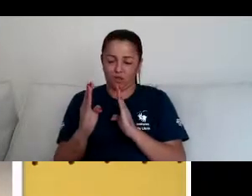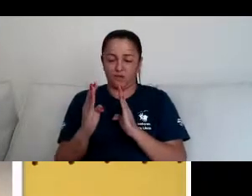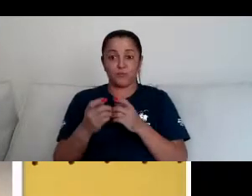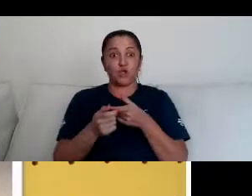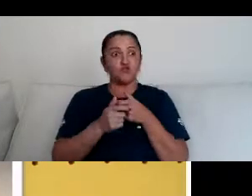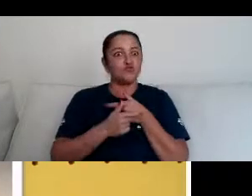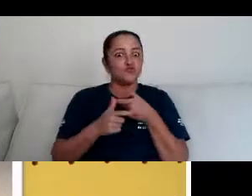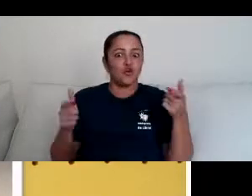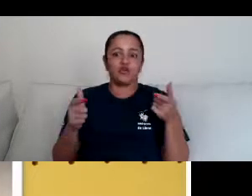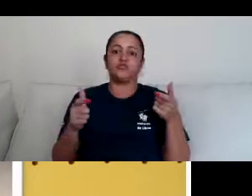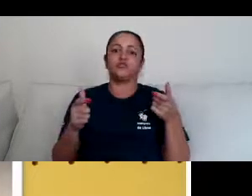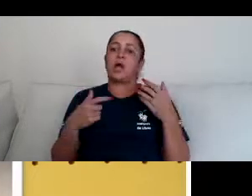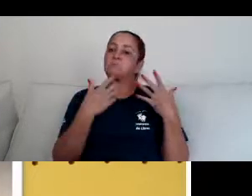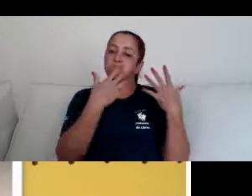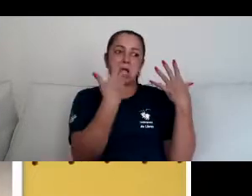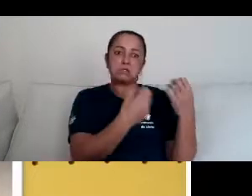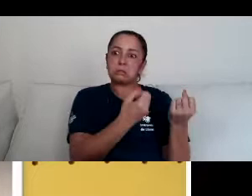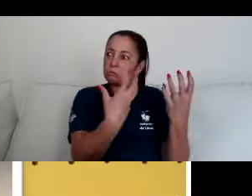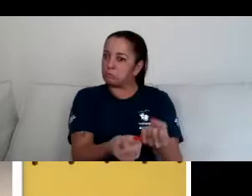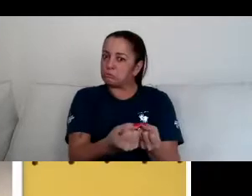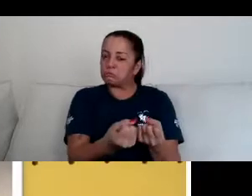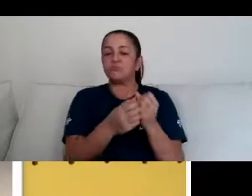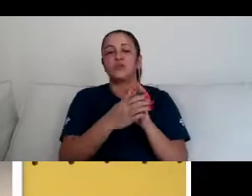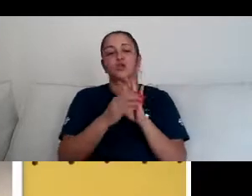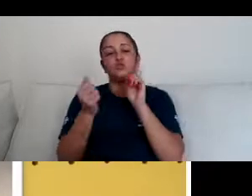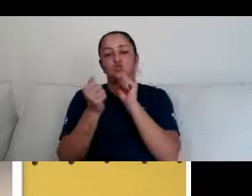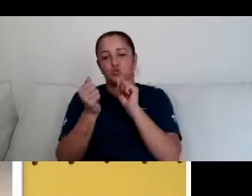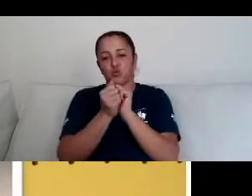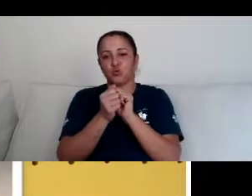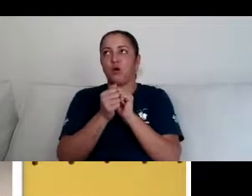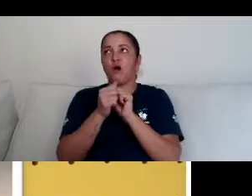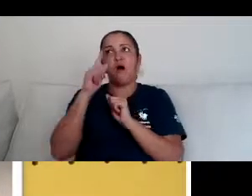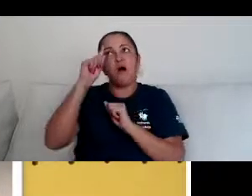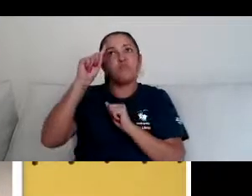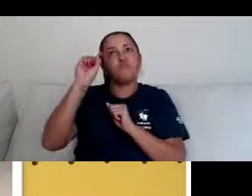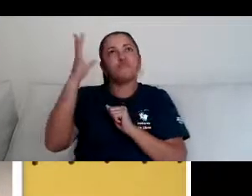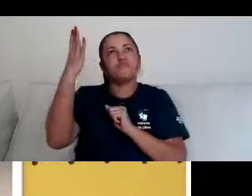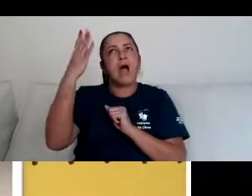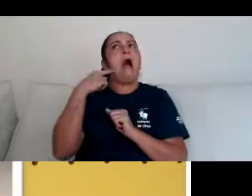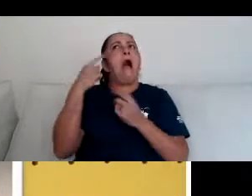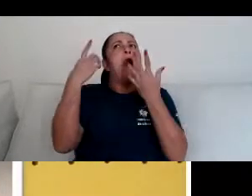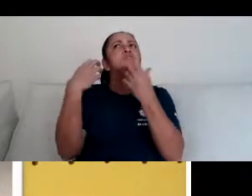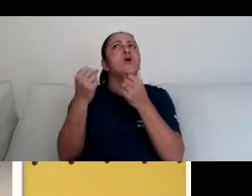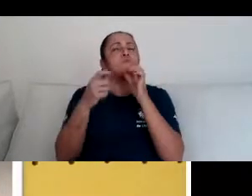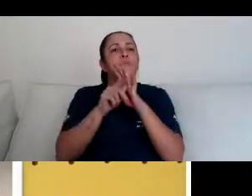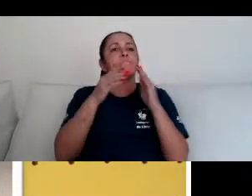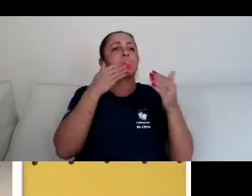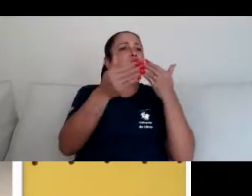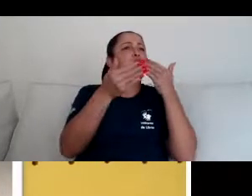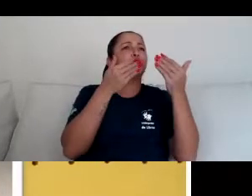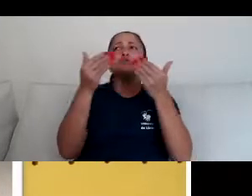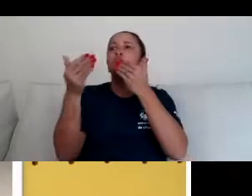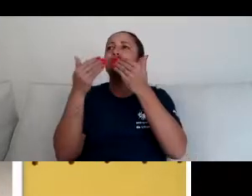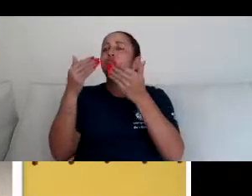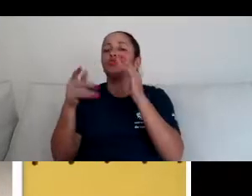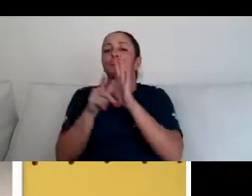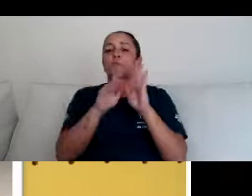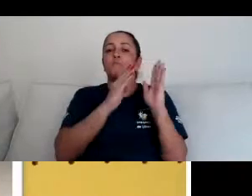Juntas, então, decidimos realizar uma publicação nas redes sociais pedindo doações de livros de autoras